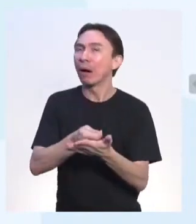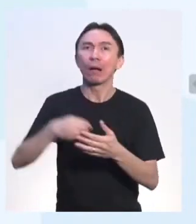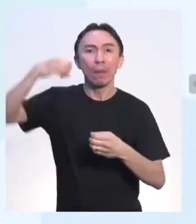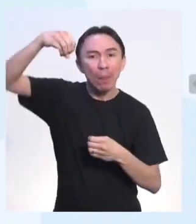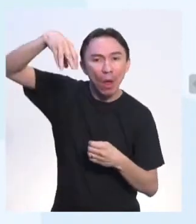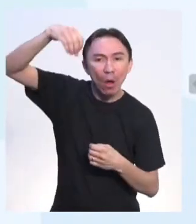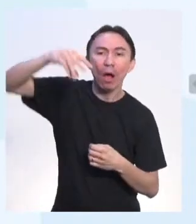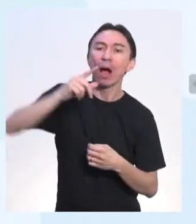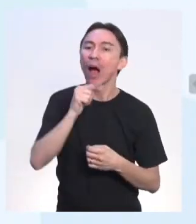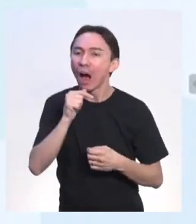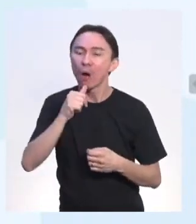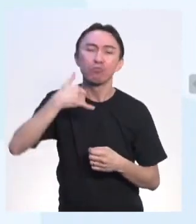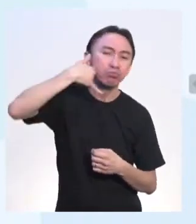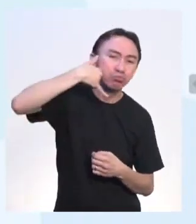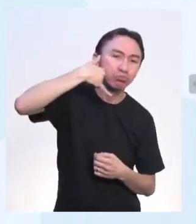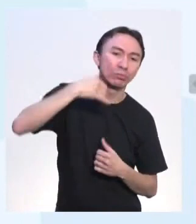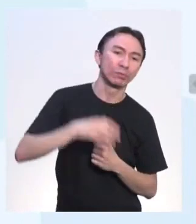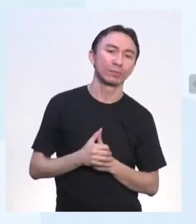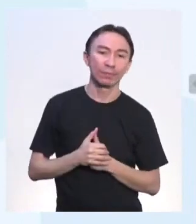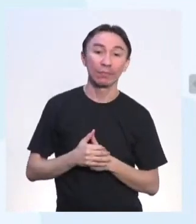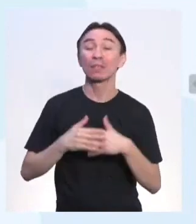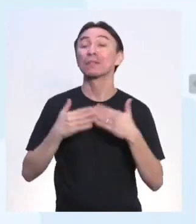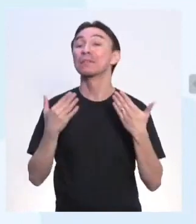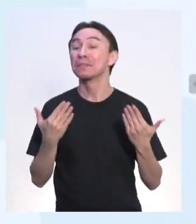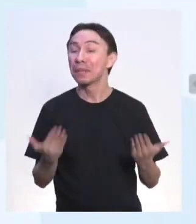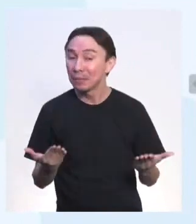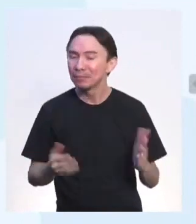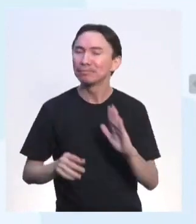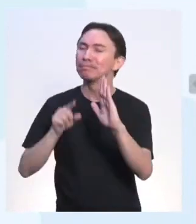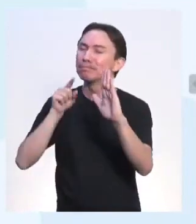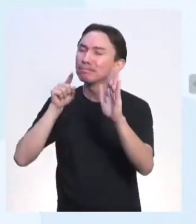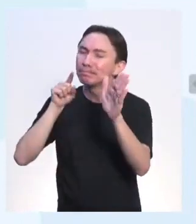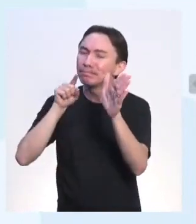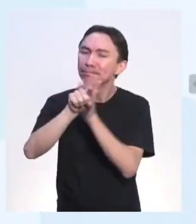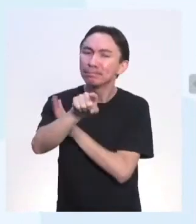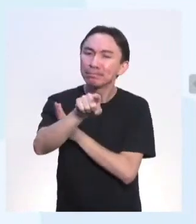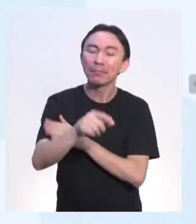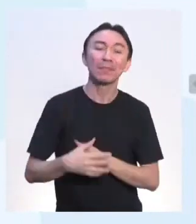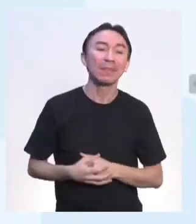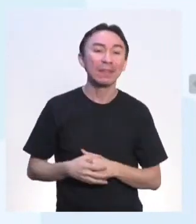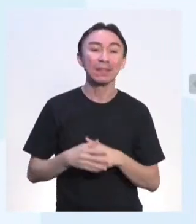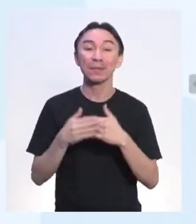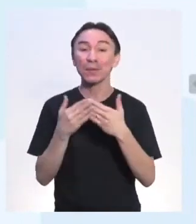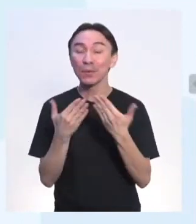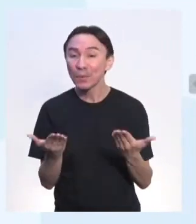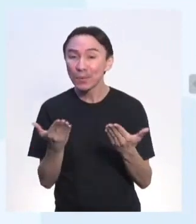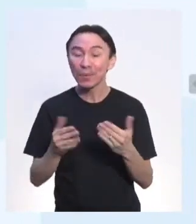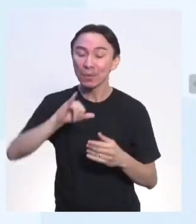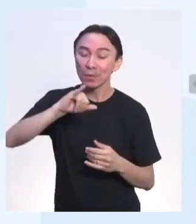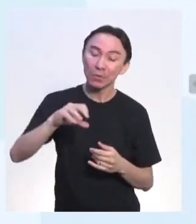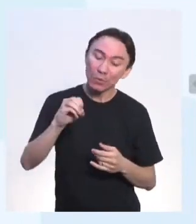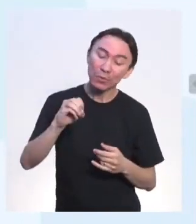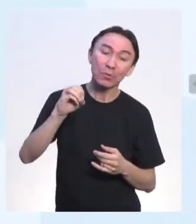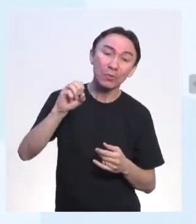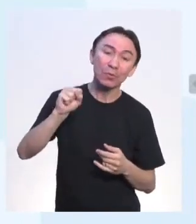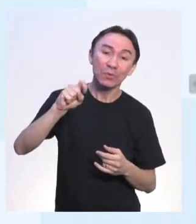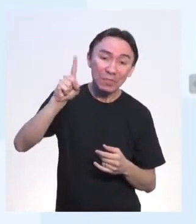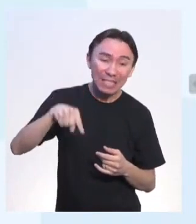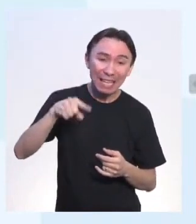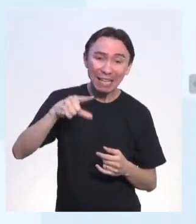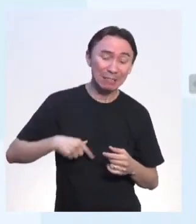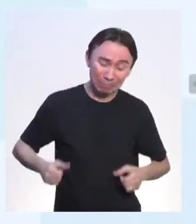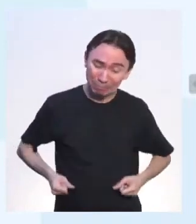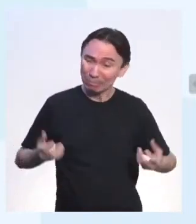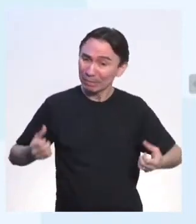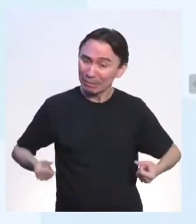luz e telefone. Agora, a pergunta é: com o que José tem maior